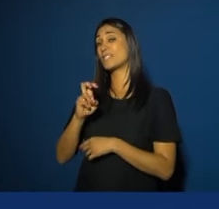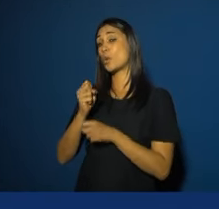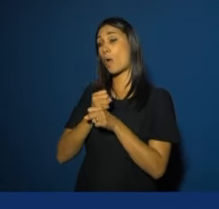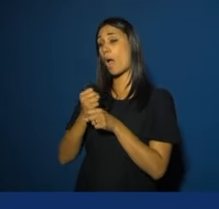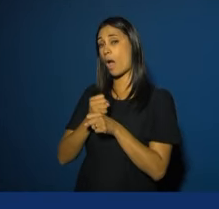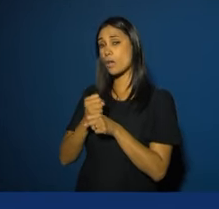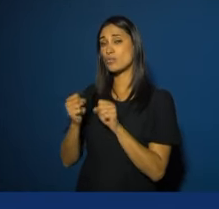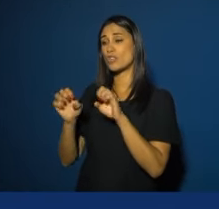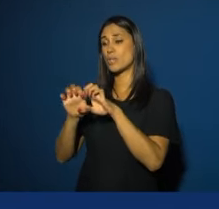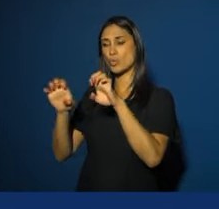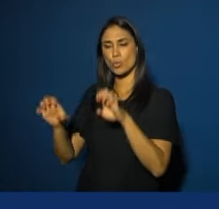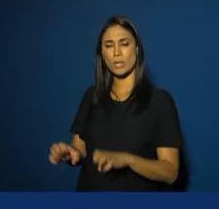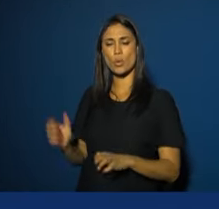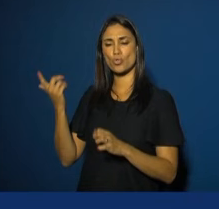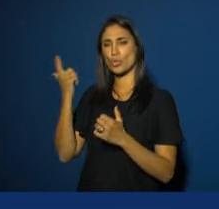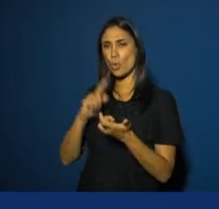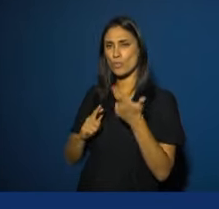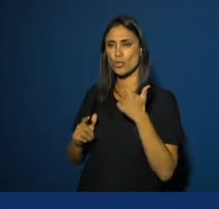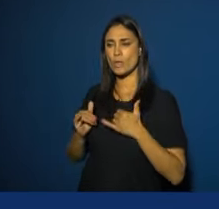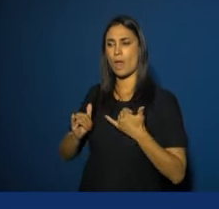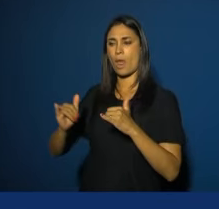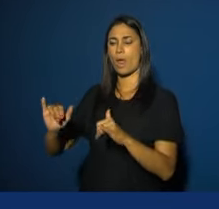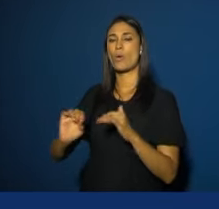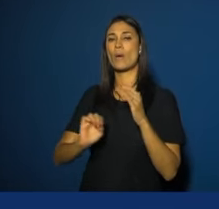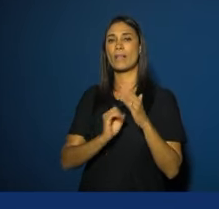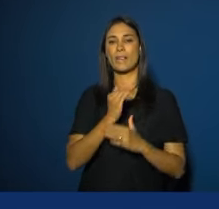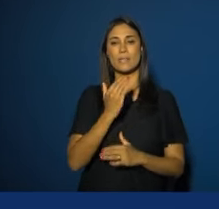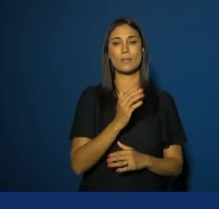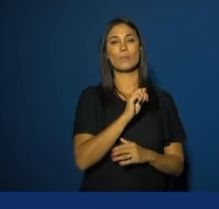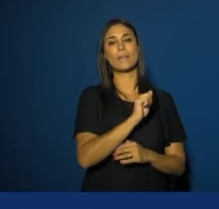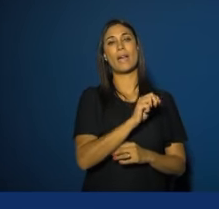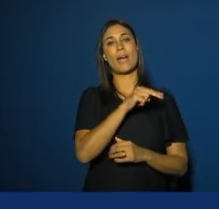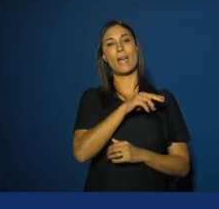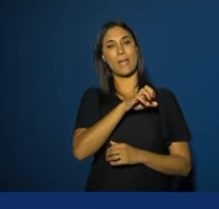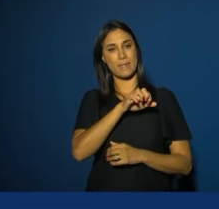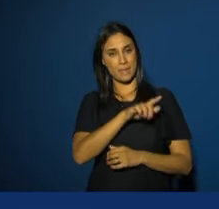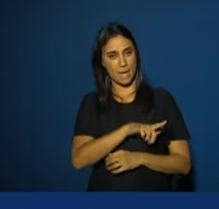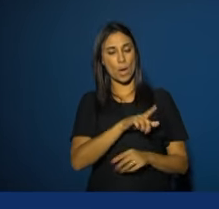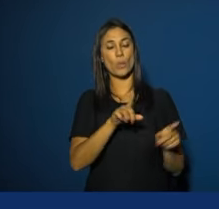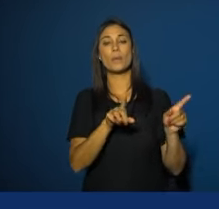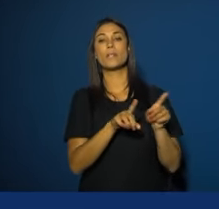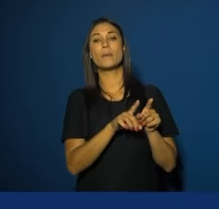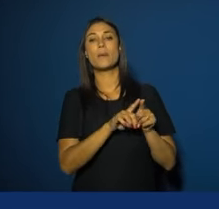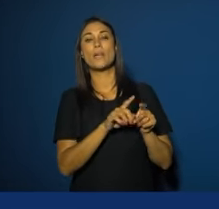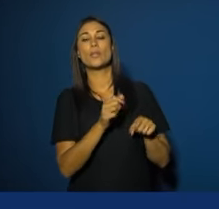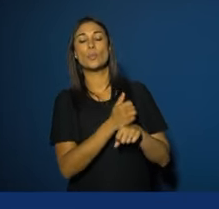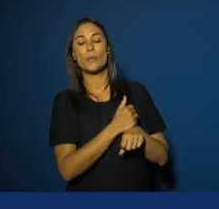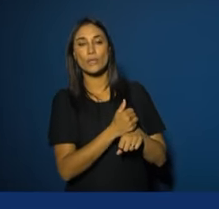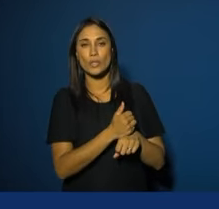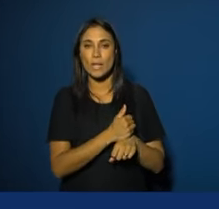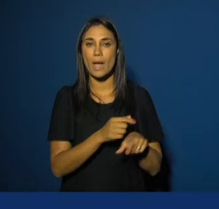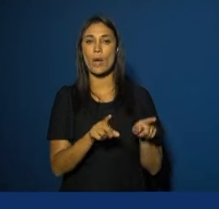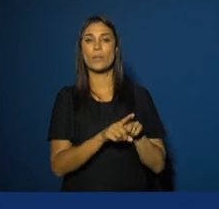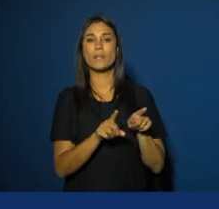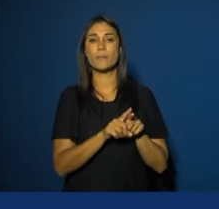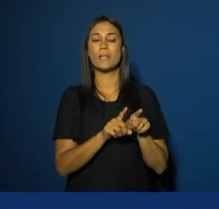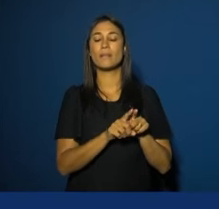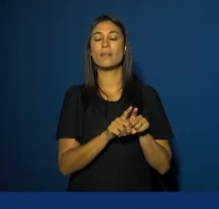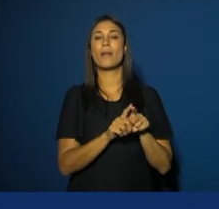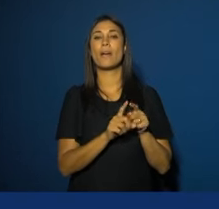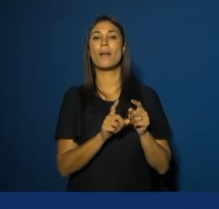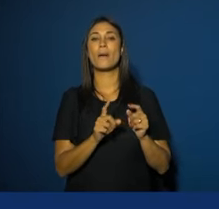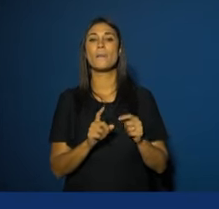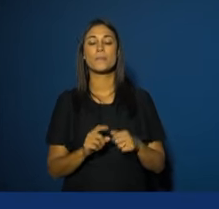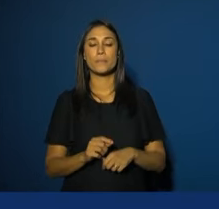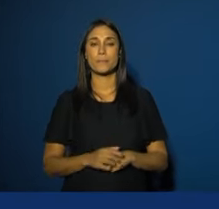de reestruturação do setor elétrico, com a criação da Agência Nacional de Energia, do Operador Nacional, da Câmara de